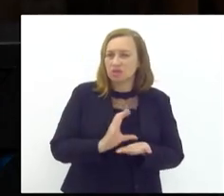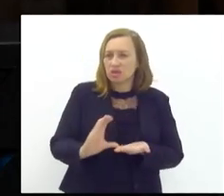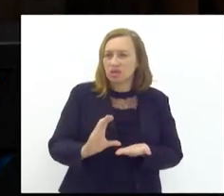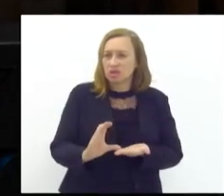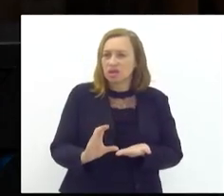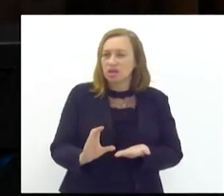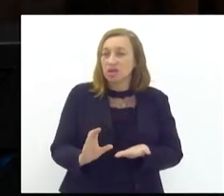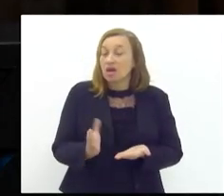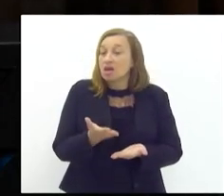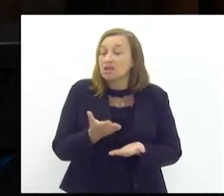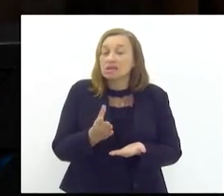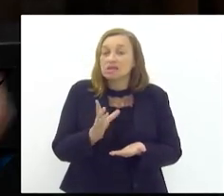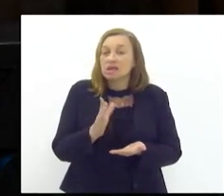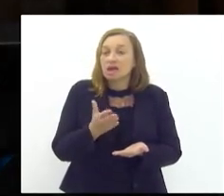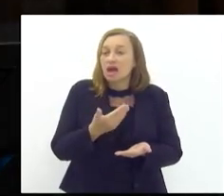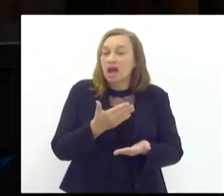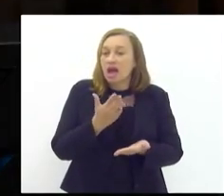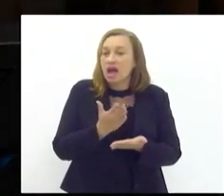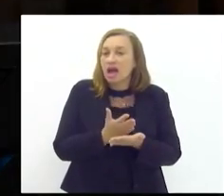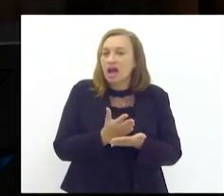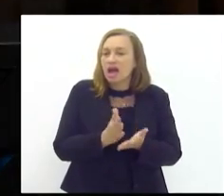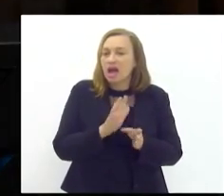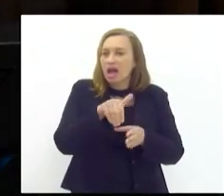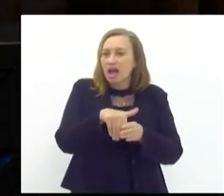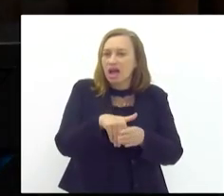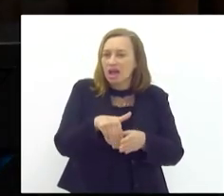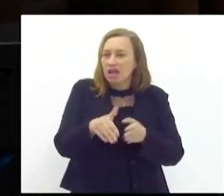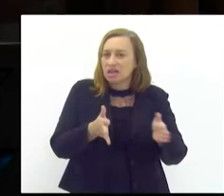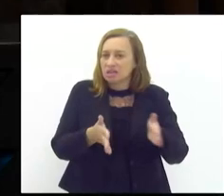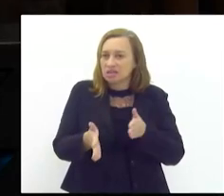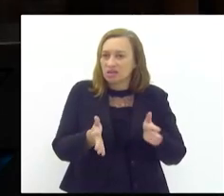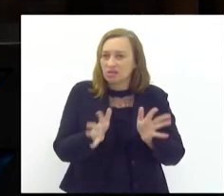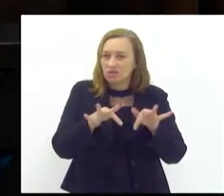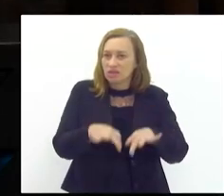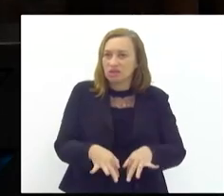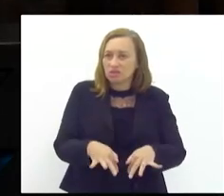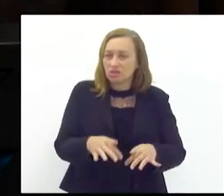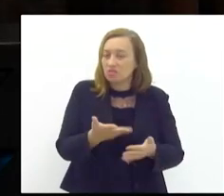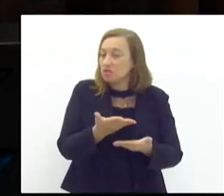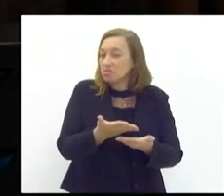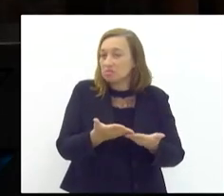passou foi caindo caindo caindo caindo de 33 mil cartões entregues